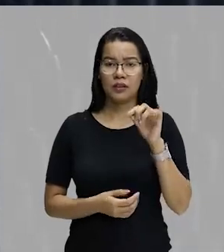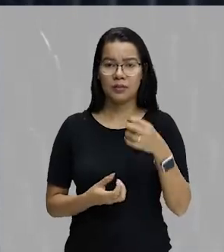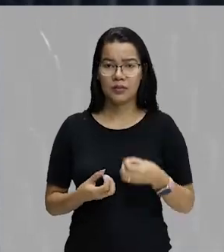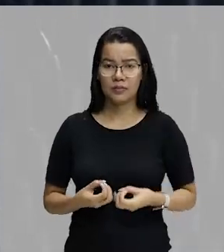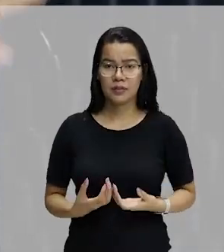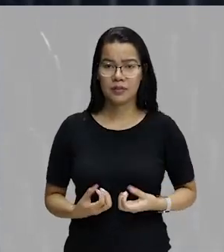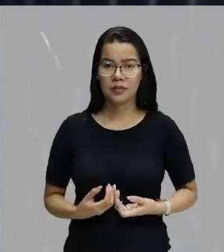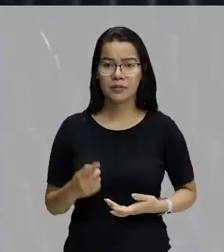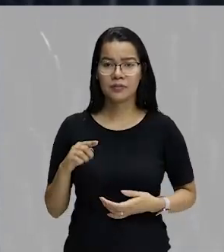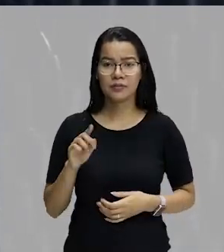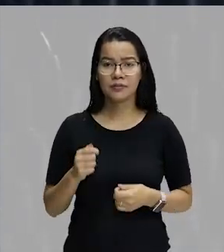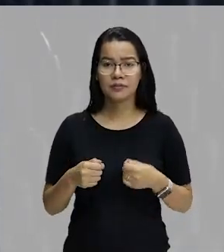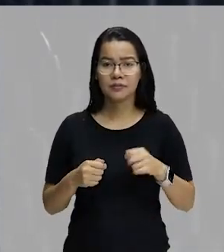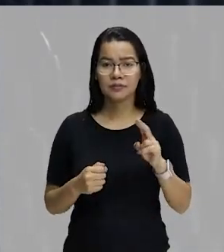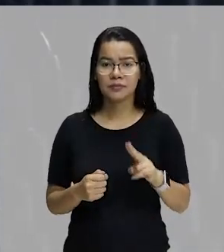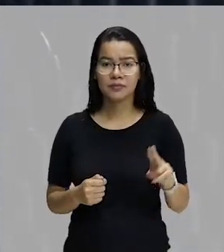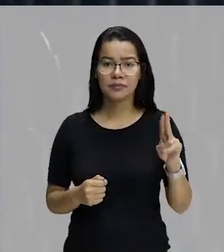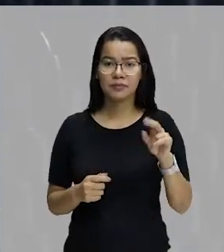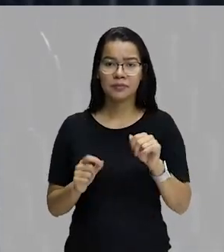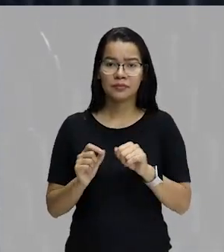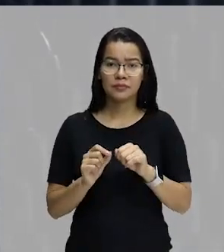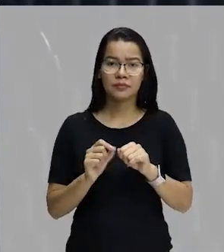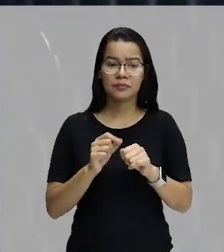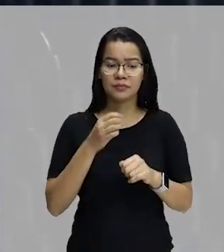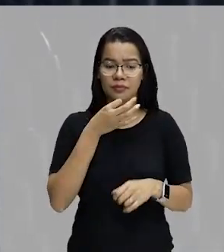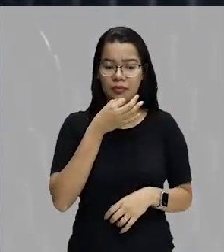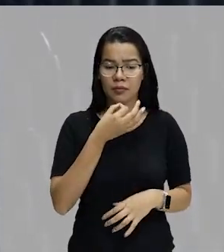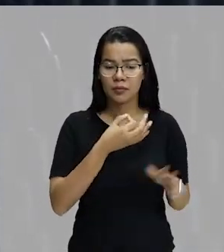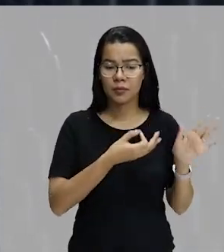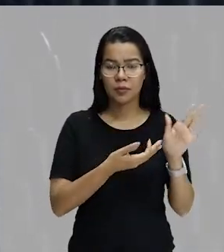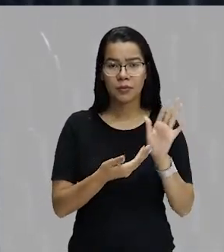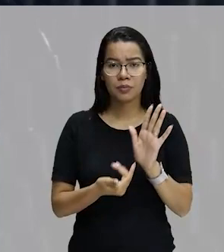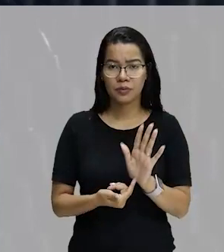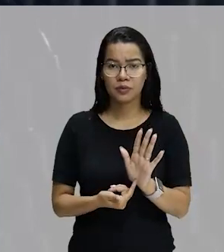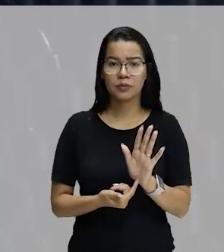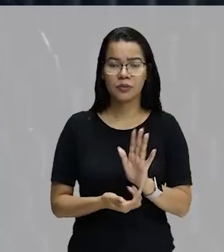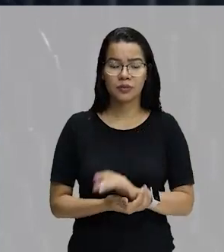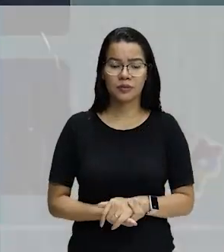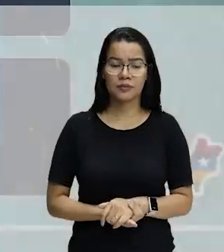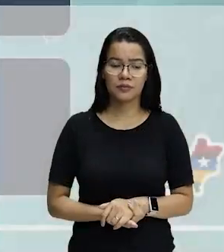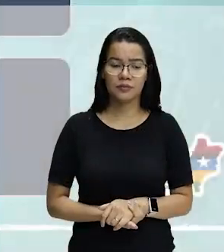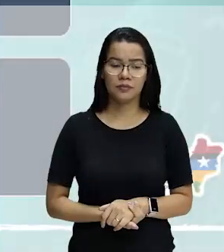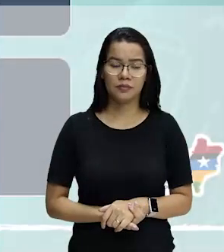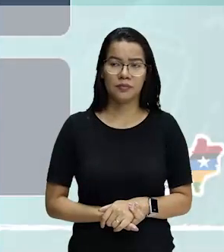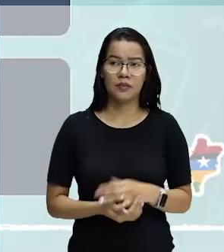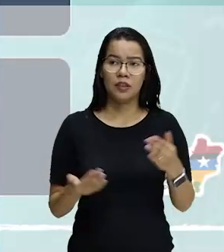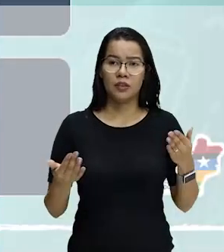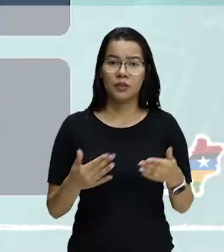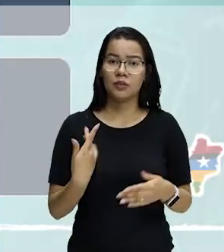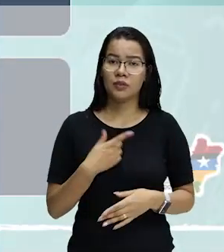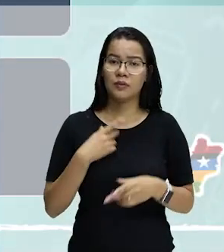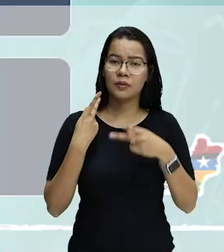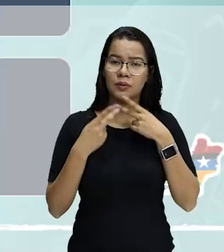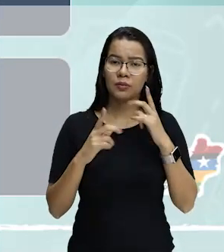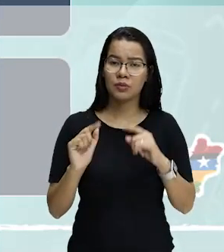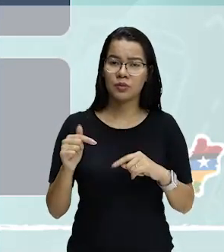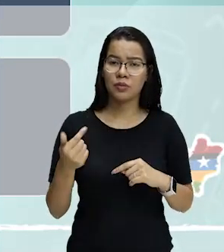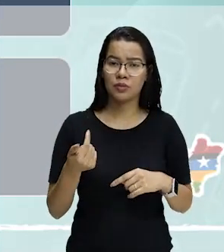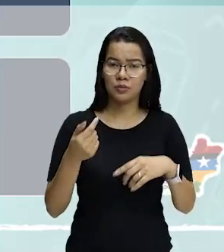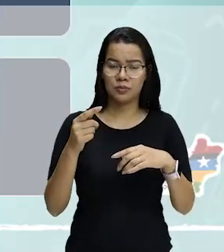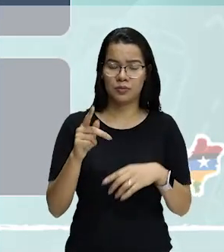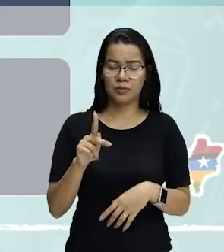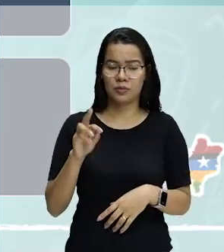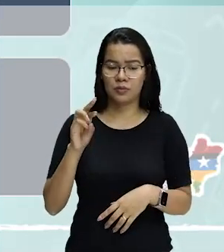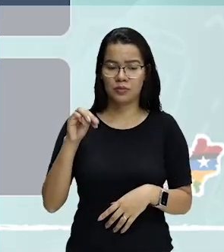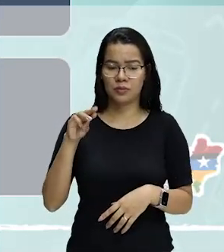fazer sugestão para alguém usando o porquê e a negação. Agora, nós vamos falar do outro pronome interrogativo